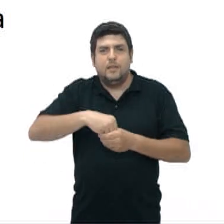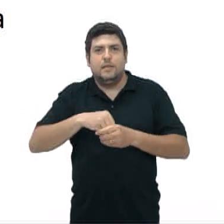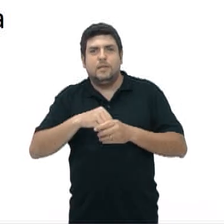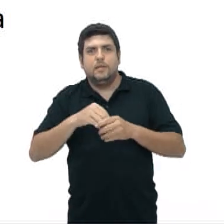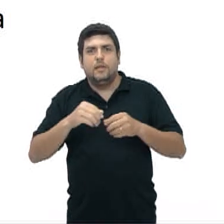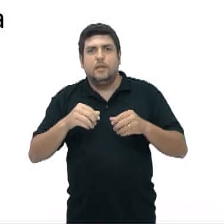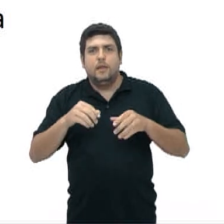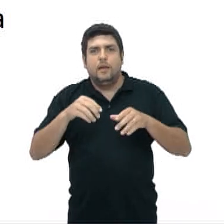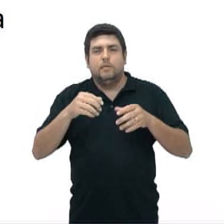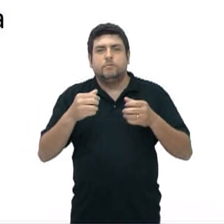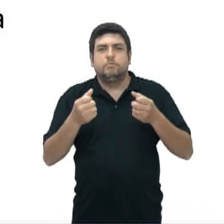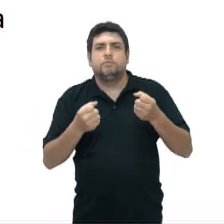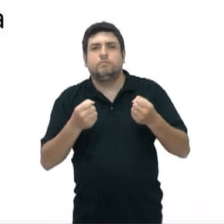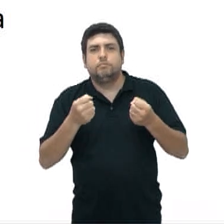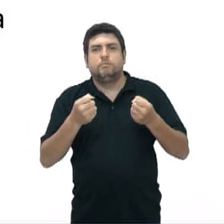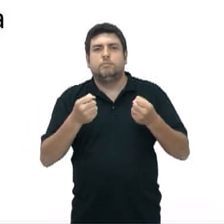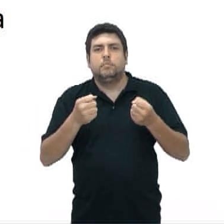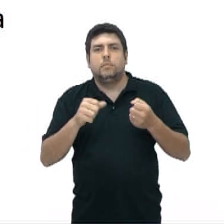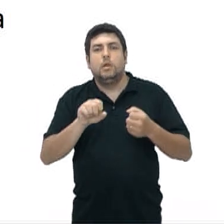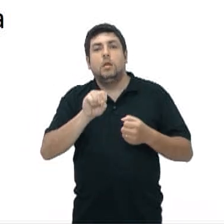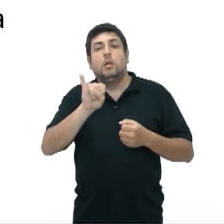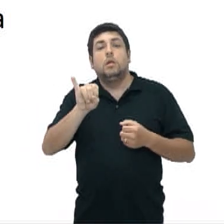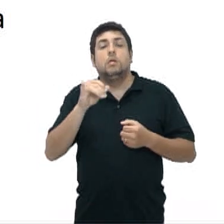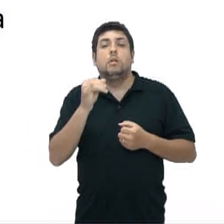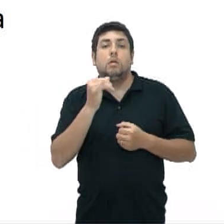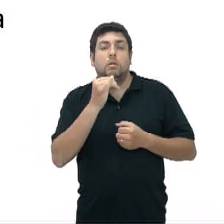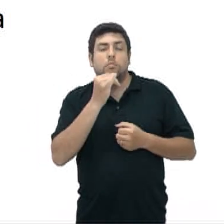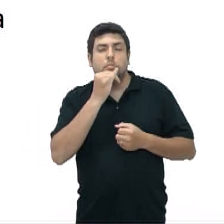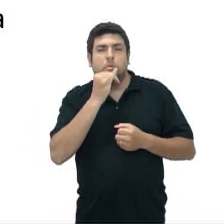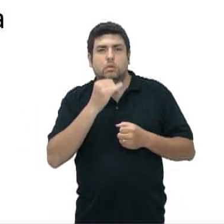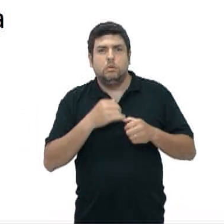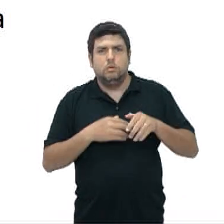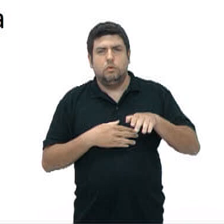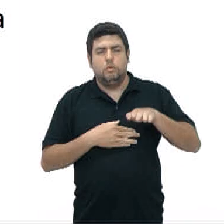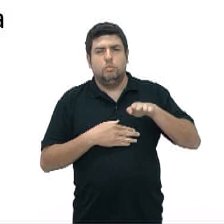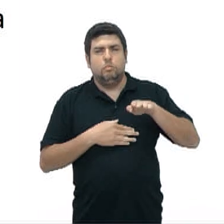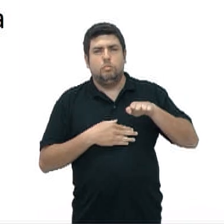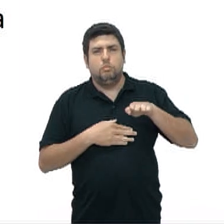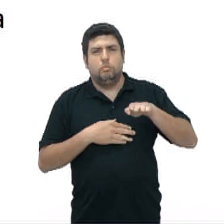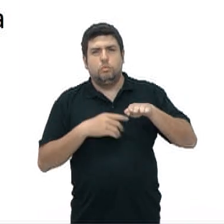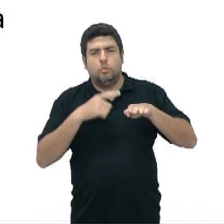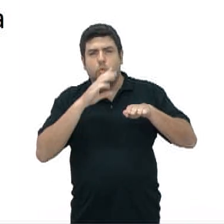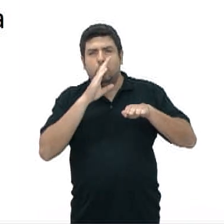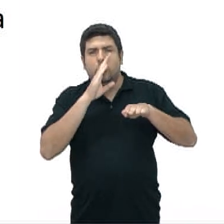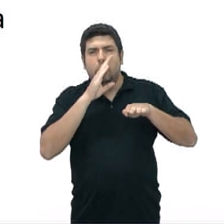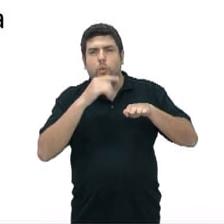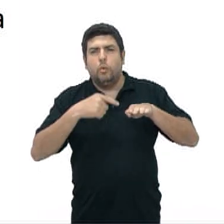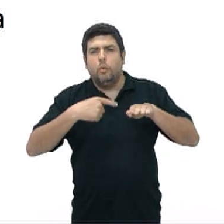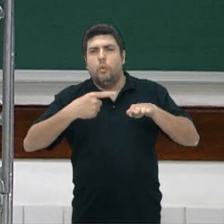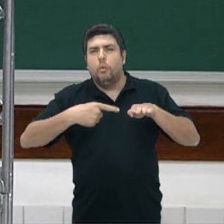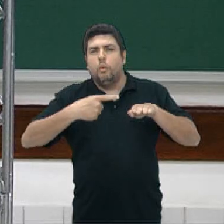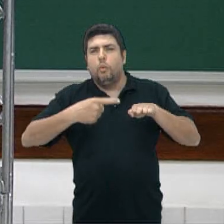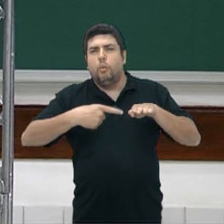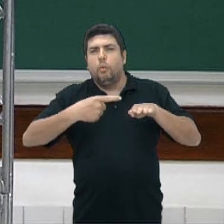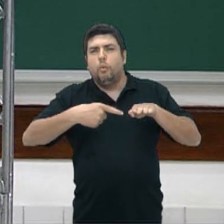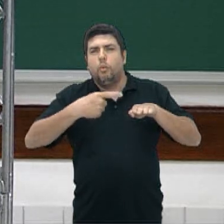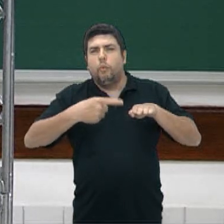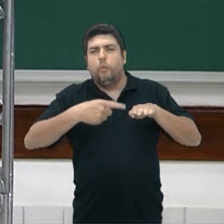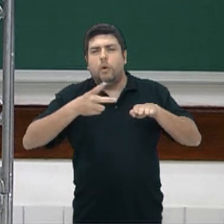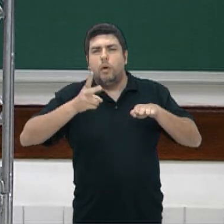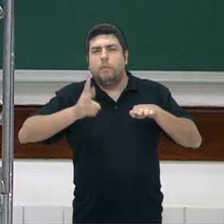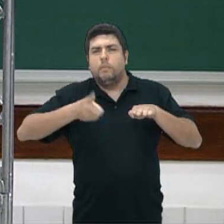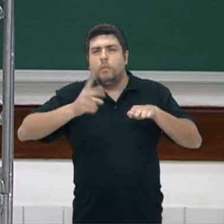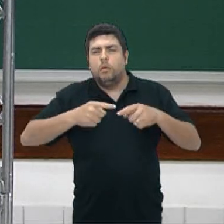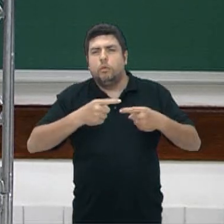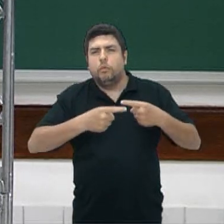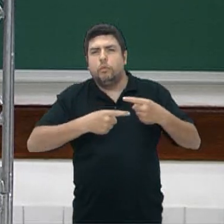a perceber que se você tiver, por exemplo, em movimento uniforme, né, velocidade constante, você não sente nada,